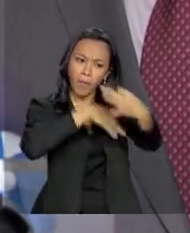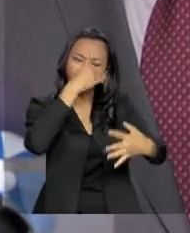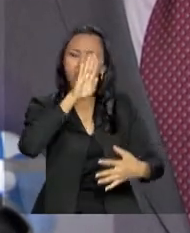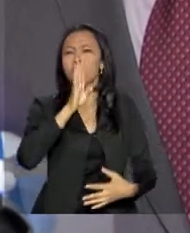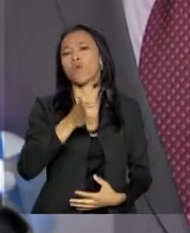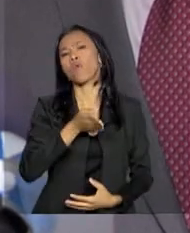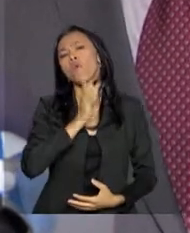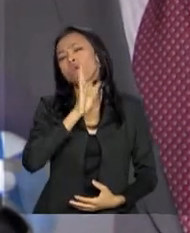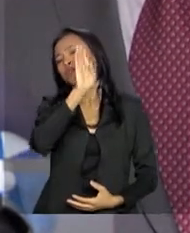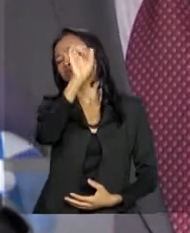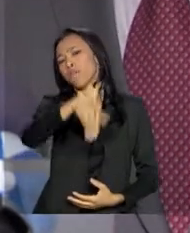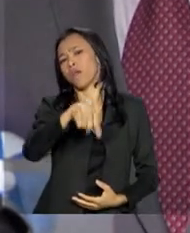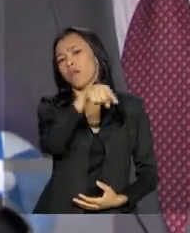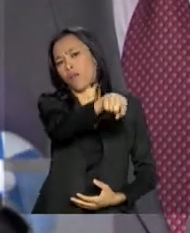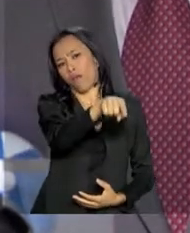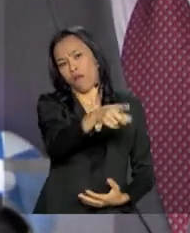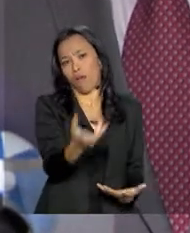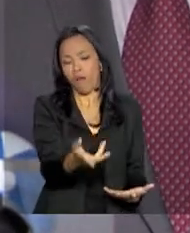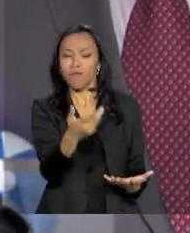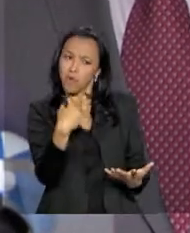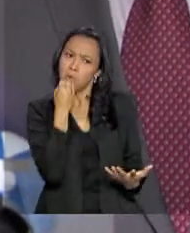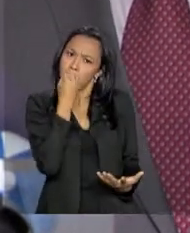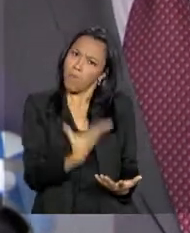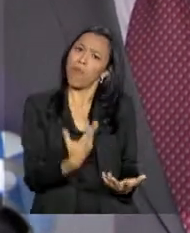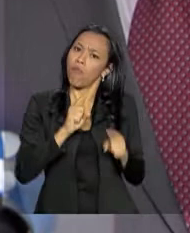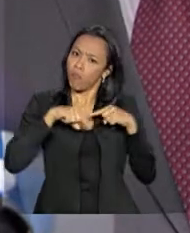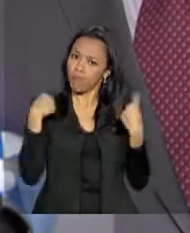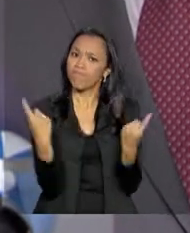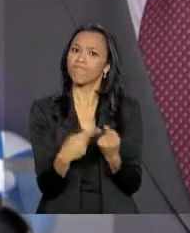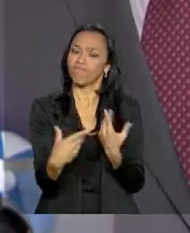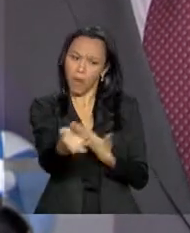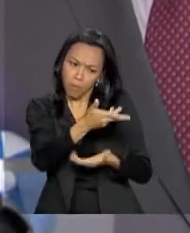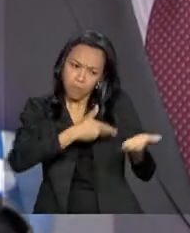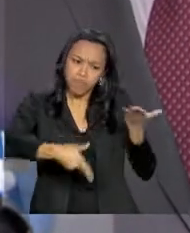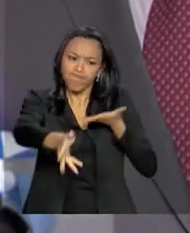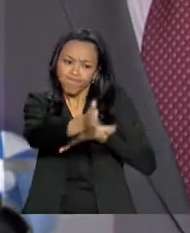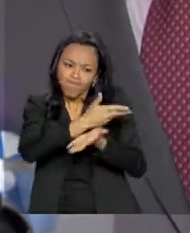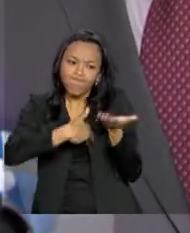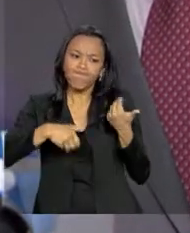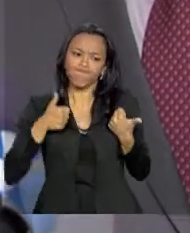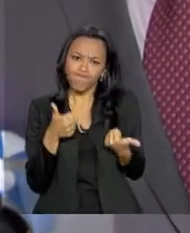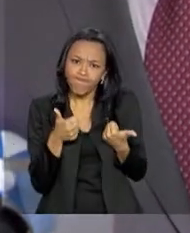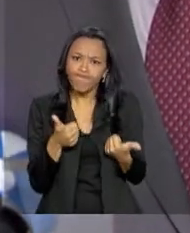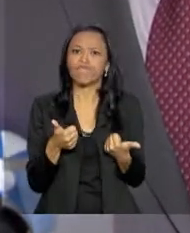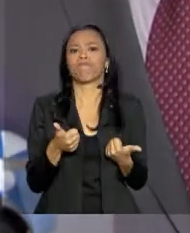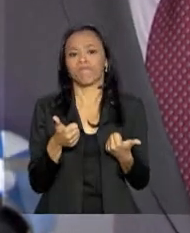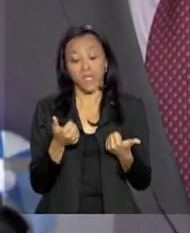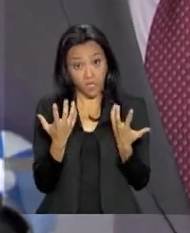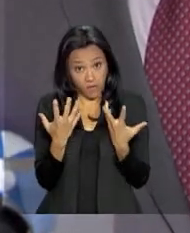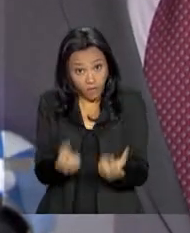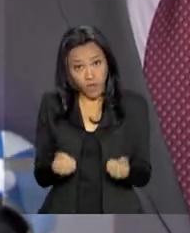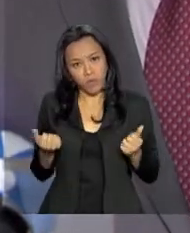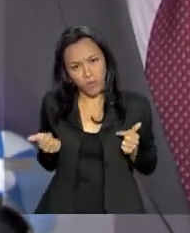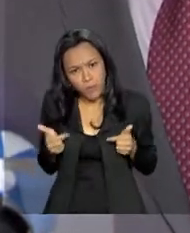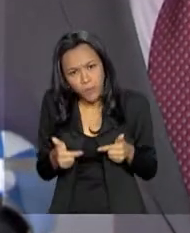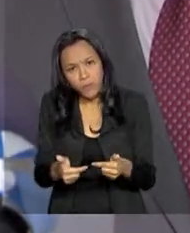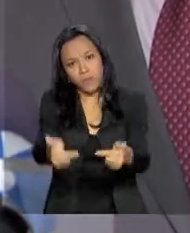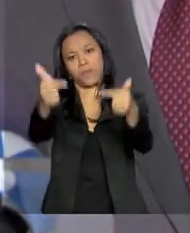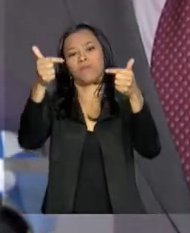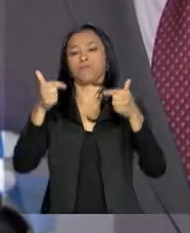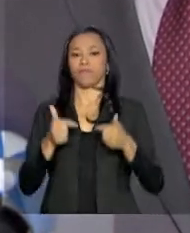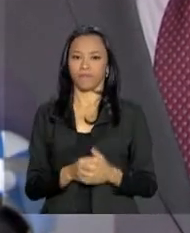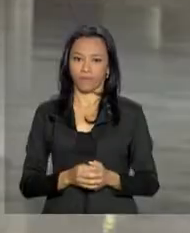muito a realidade foi uma reunião muito boa tivemos bons resultados e vamos intensificar as nossas